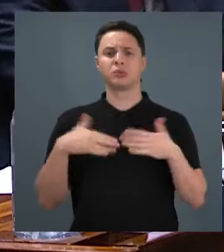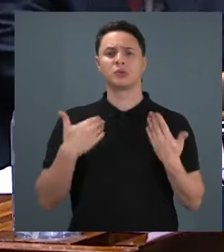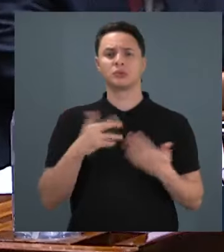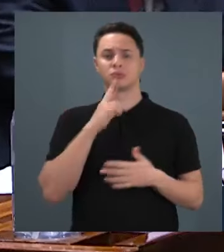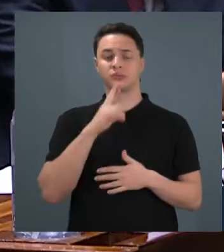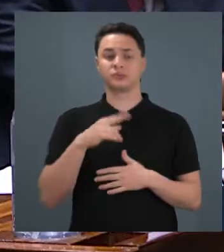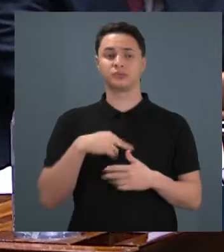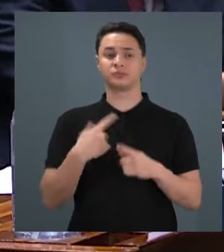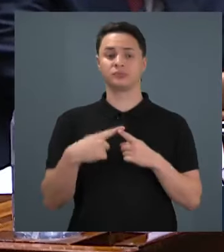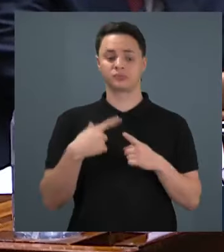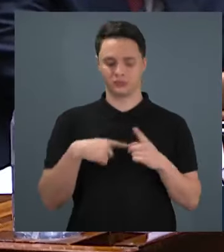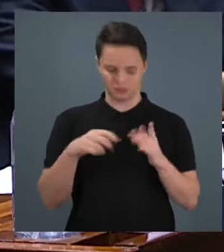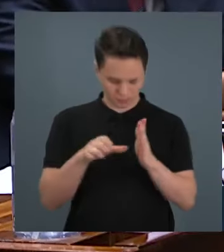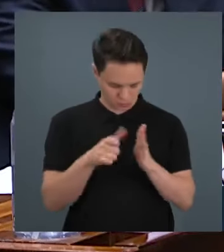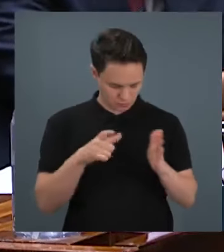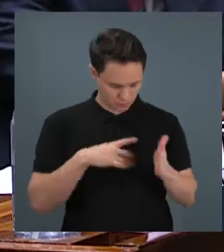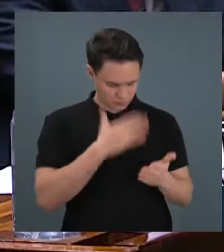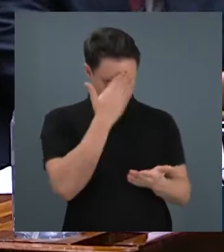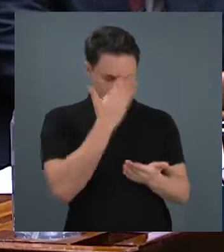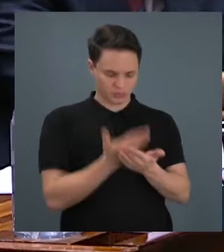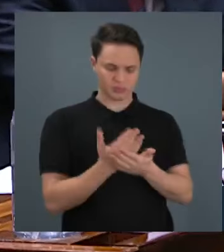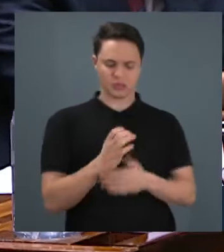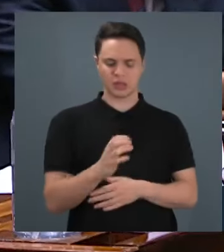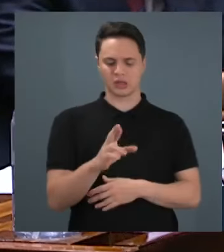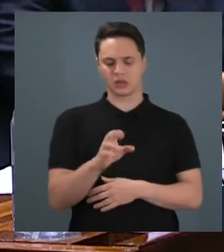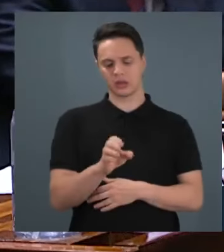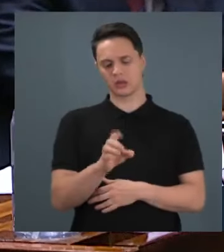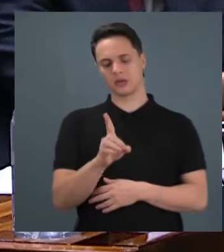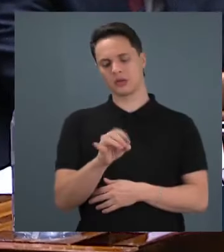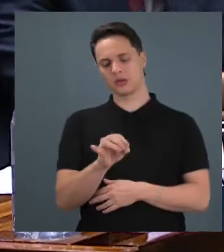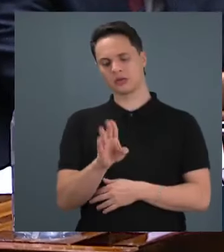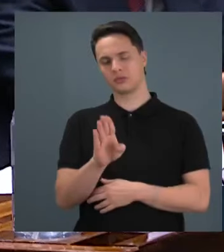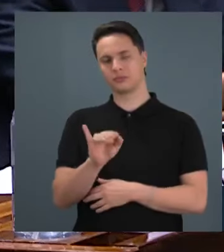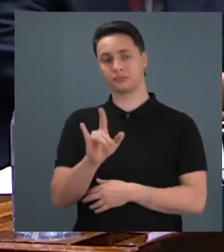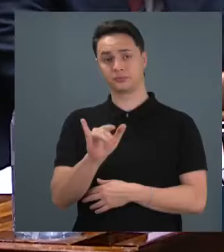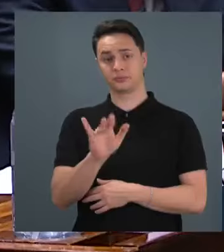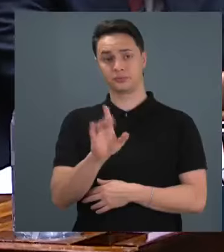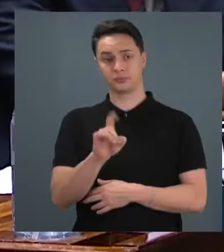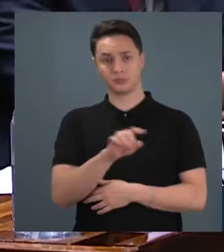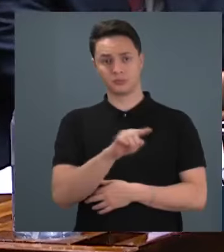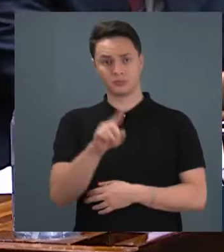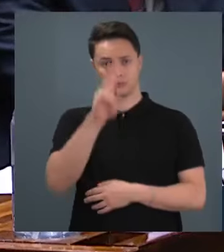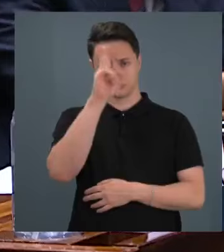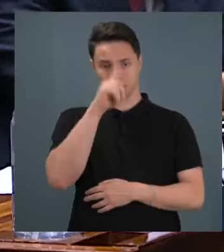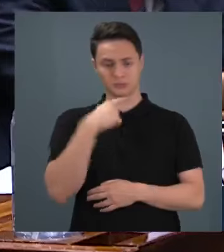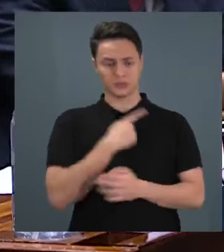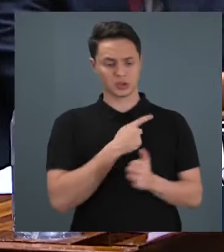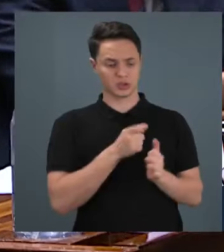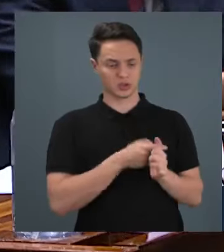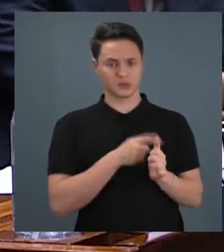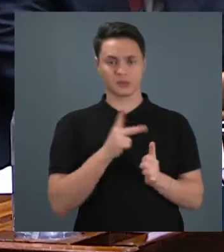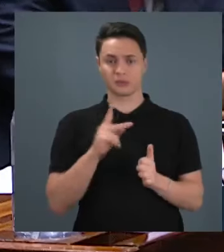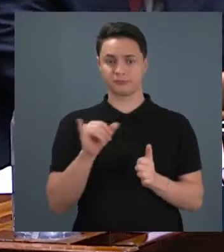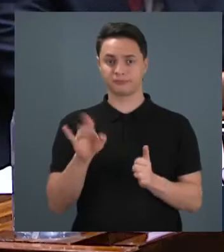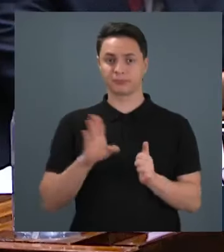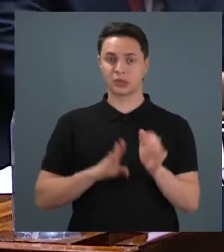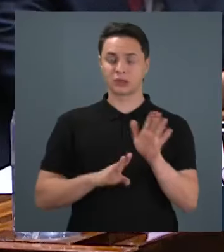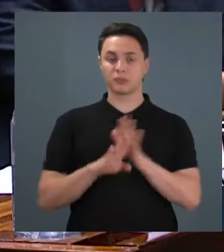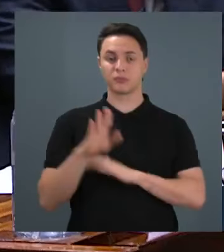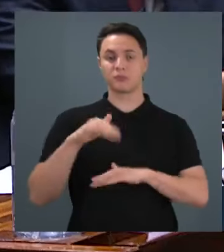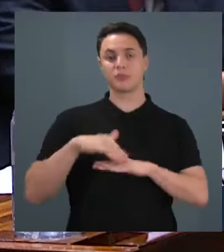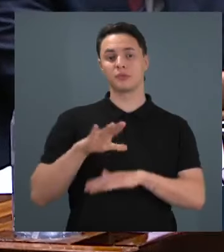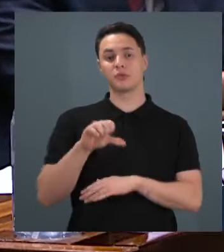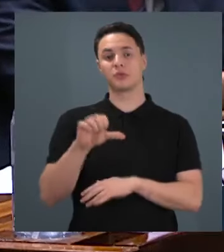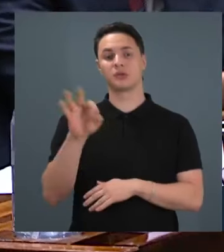da credibilidade. Porque, lembrem-se, a nossa proporção de dívida com o PIB está se aproximando de 80%. Então,